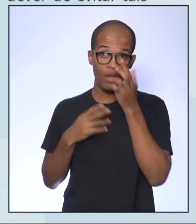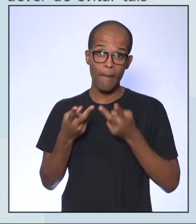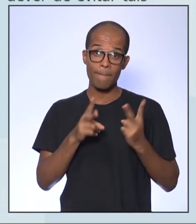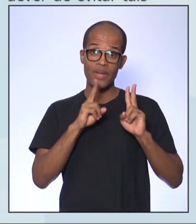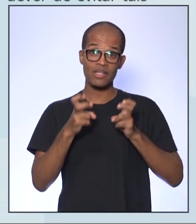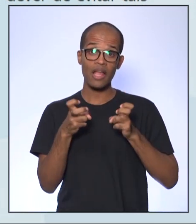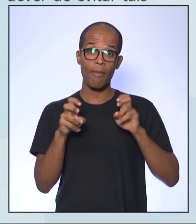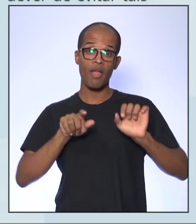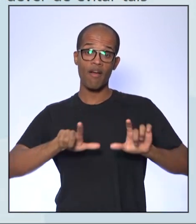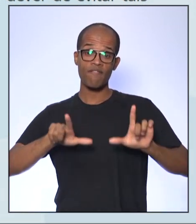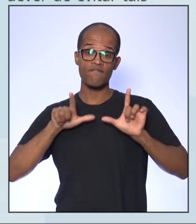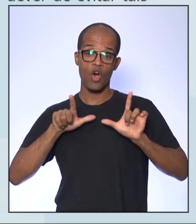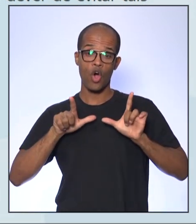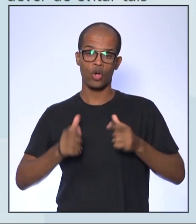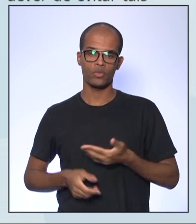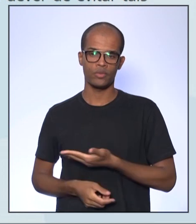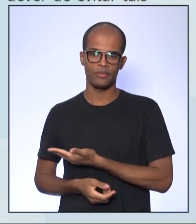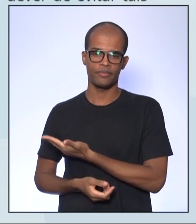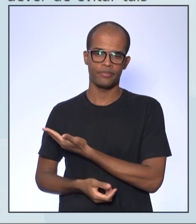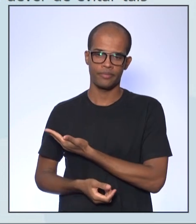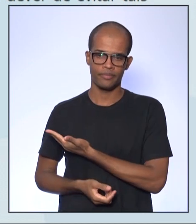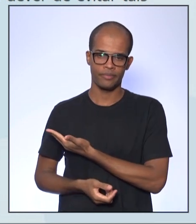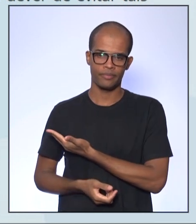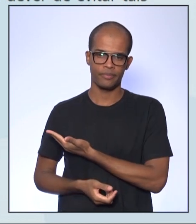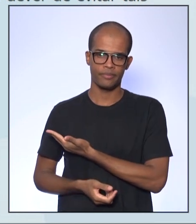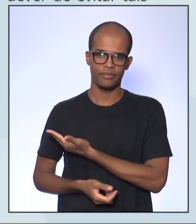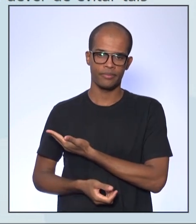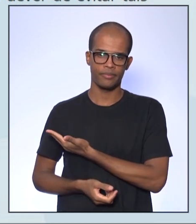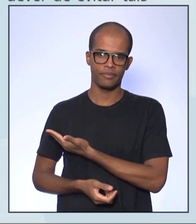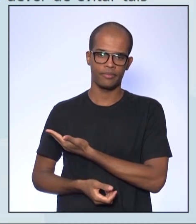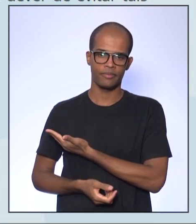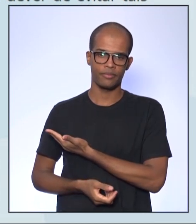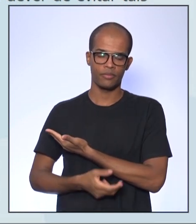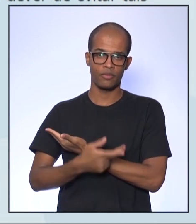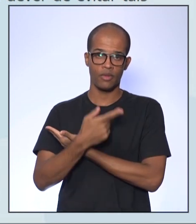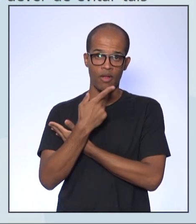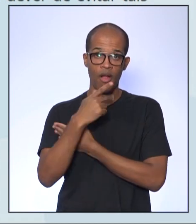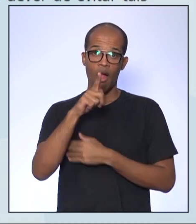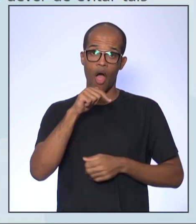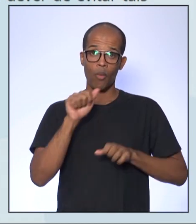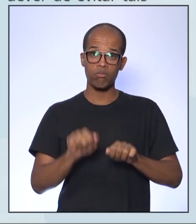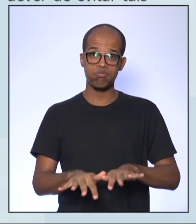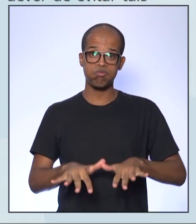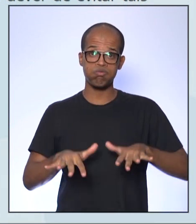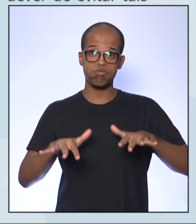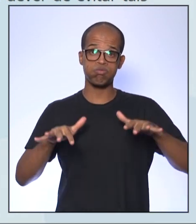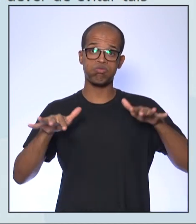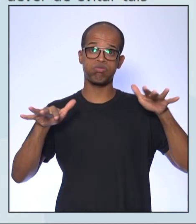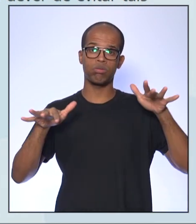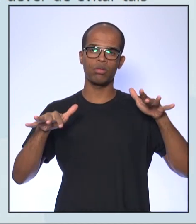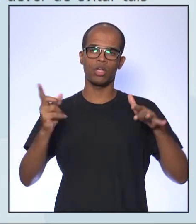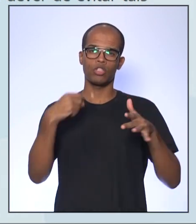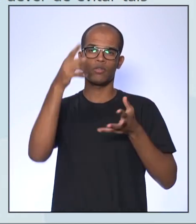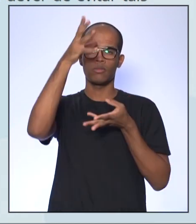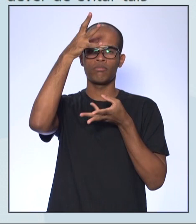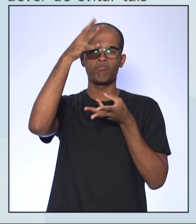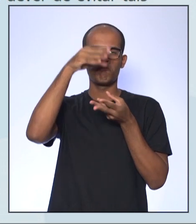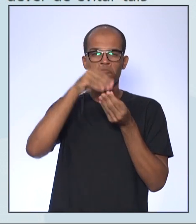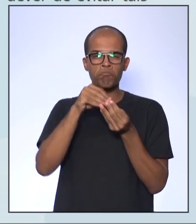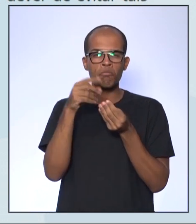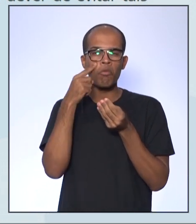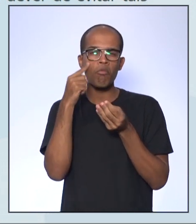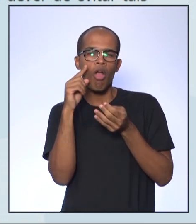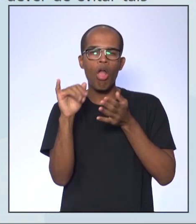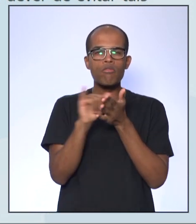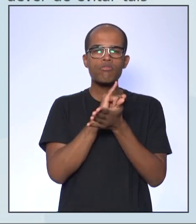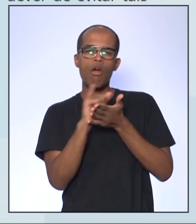a imagem, né? Quando a gente fala de enchente, né? E vamos tentar tirar algumas conclusões e elaborar estratégias